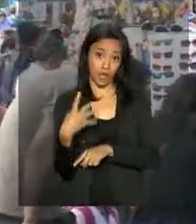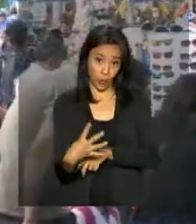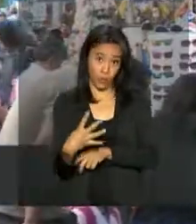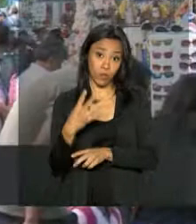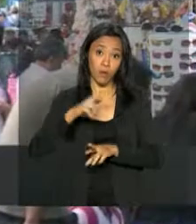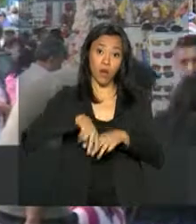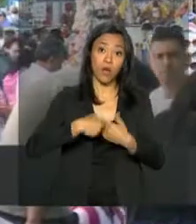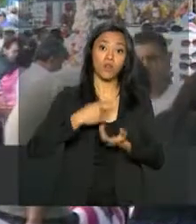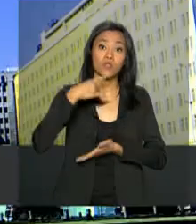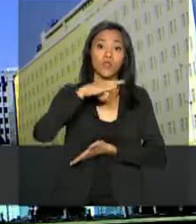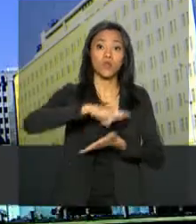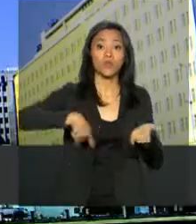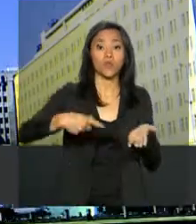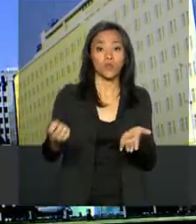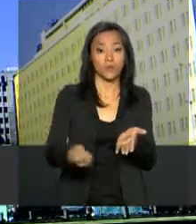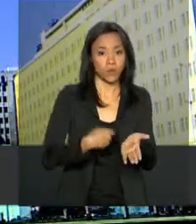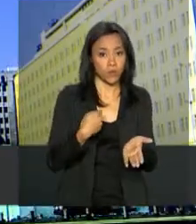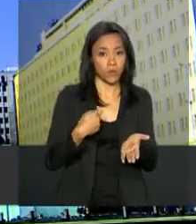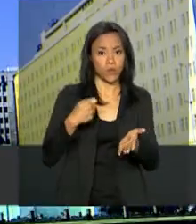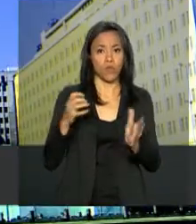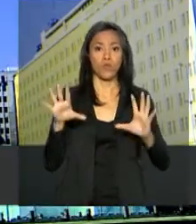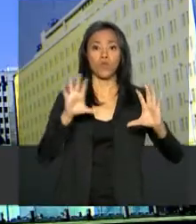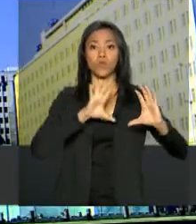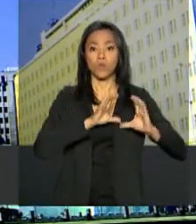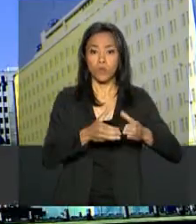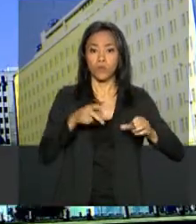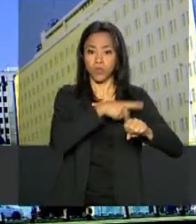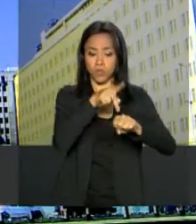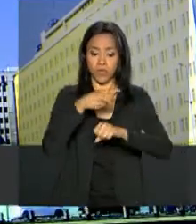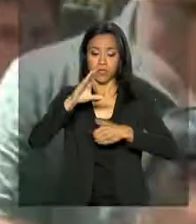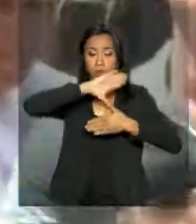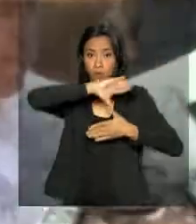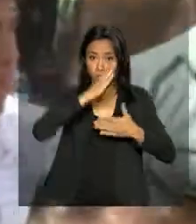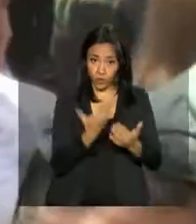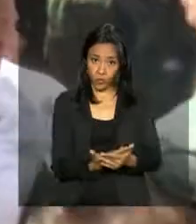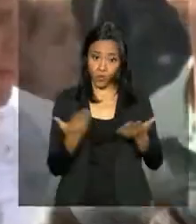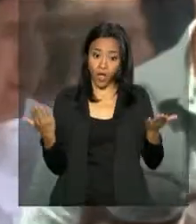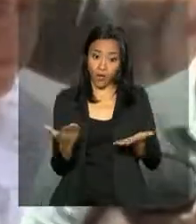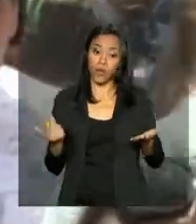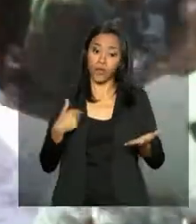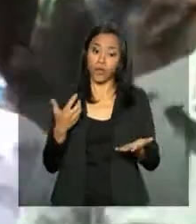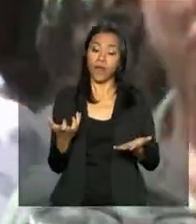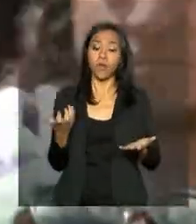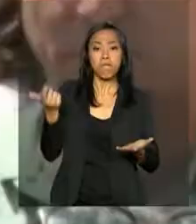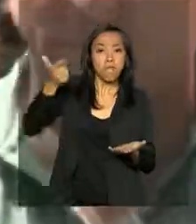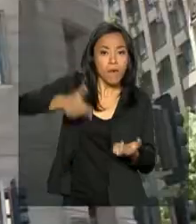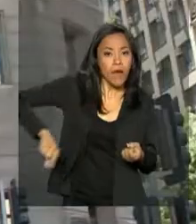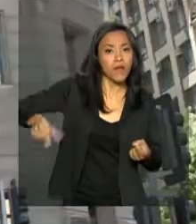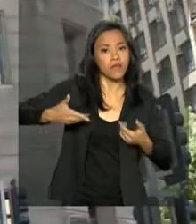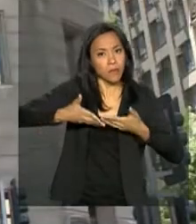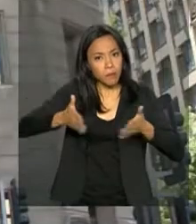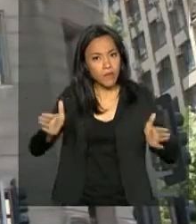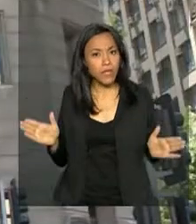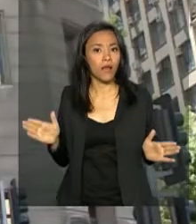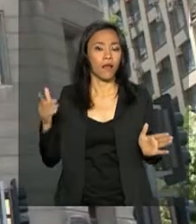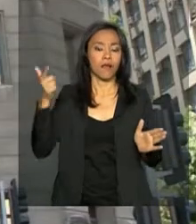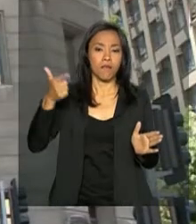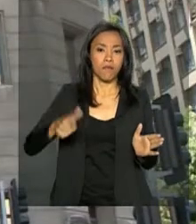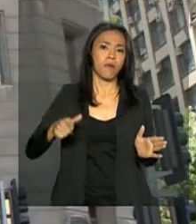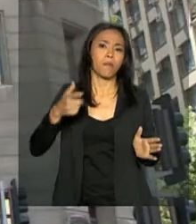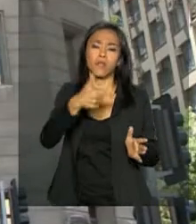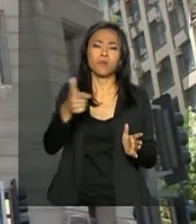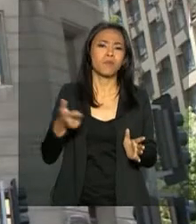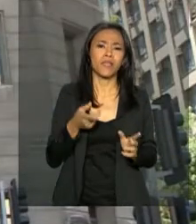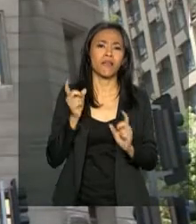com o mercosul agora os dois países querem ampliar as relações em setores que não envolvem taxas de importação